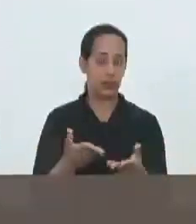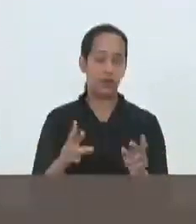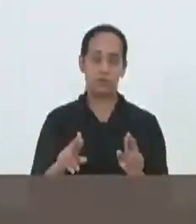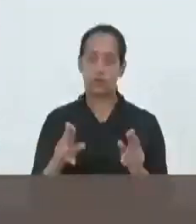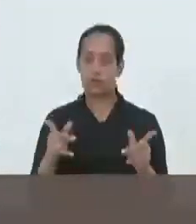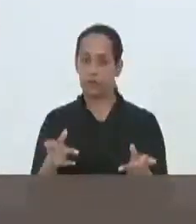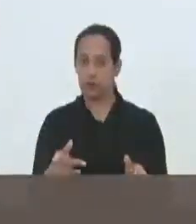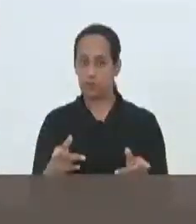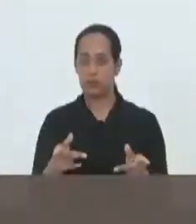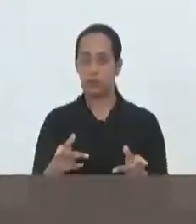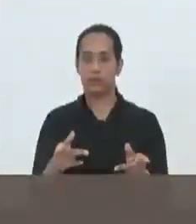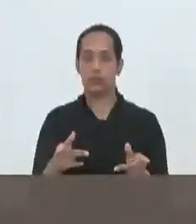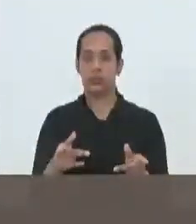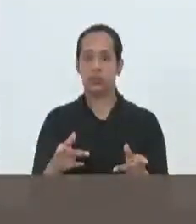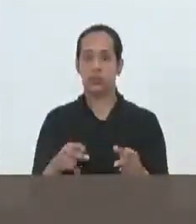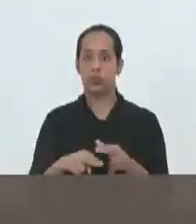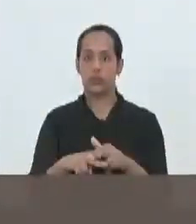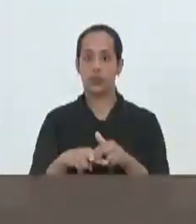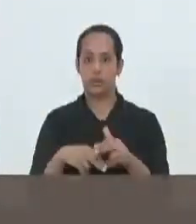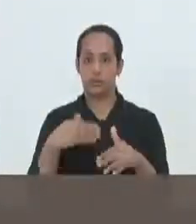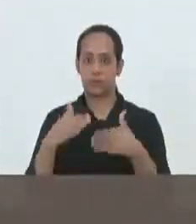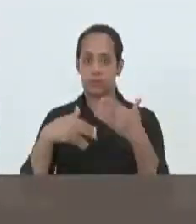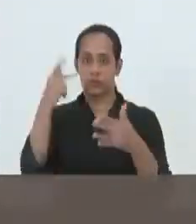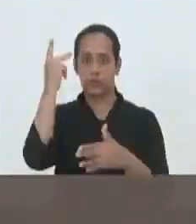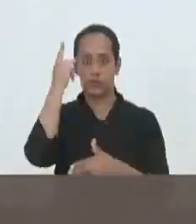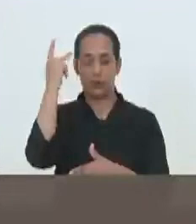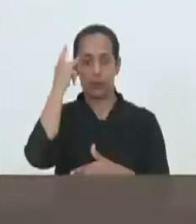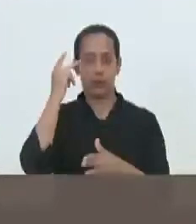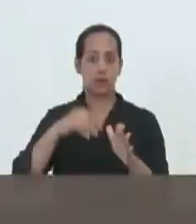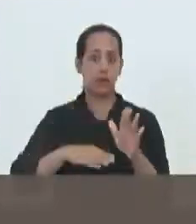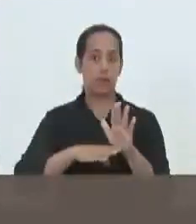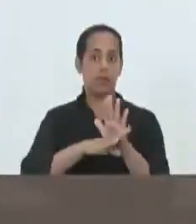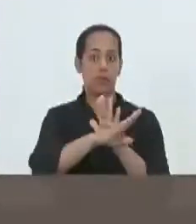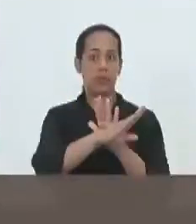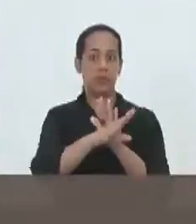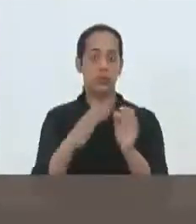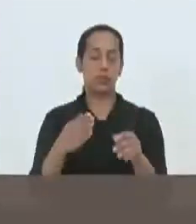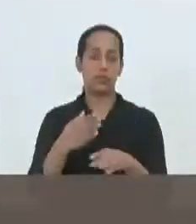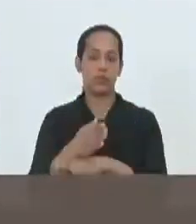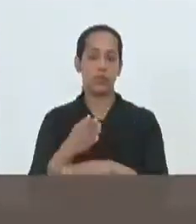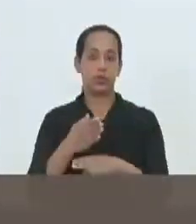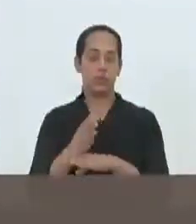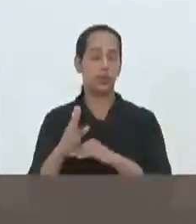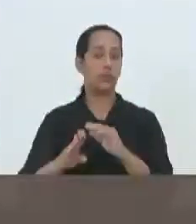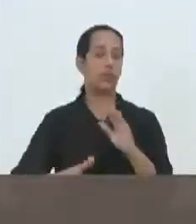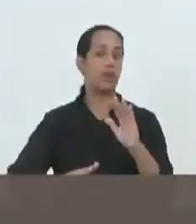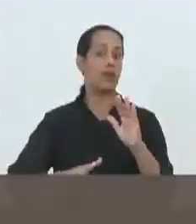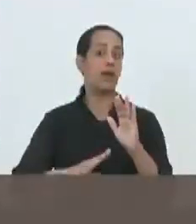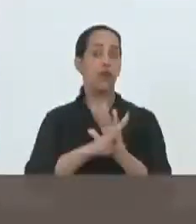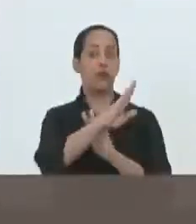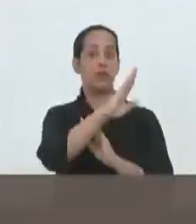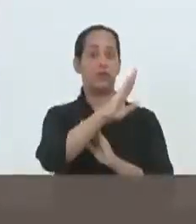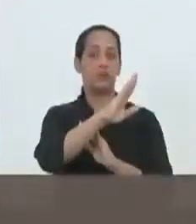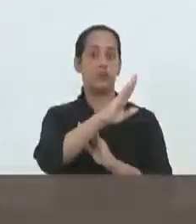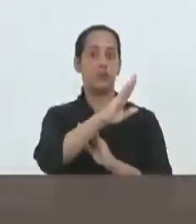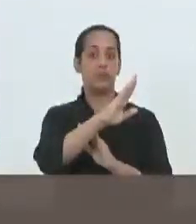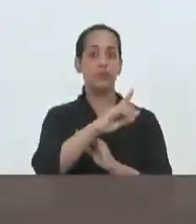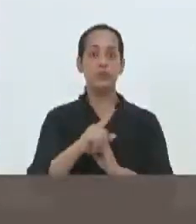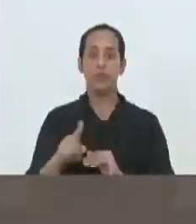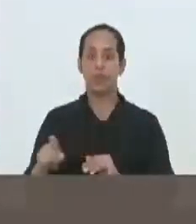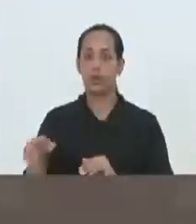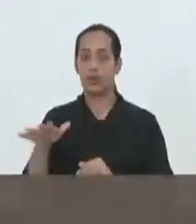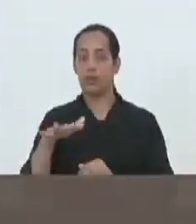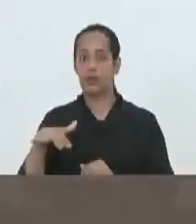receita de Capital aumentou ou seja a participação da receita de Capital aumenta e naturalmente a da receita corrente cai mas a receita